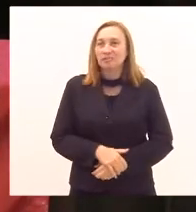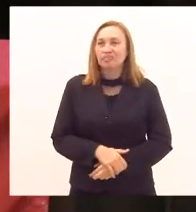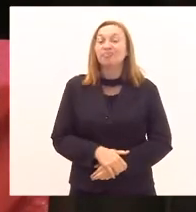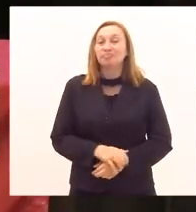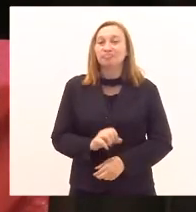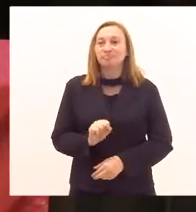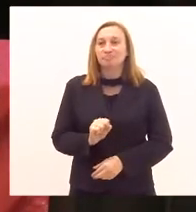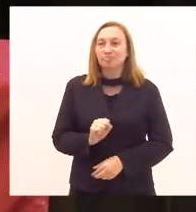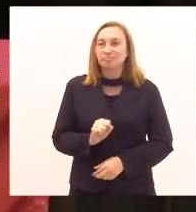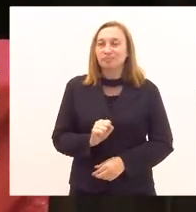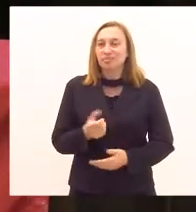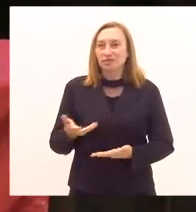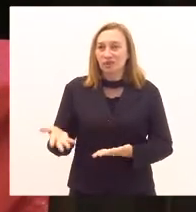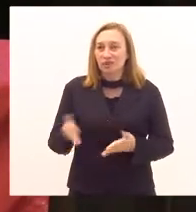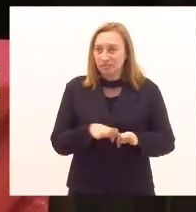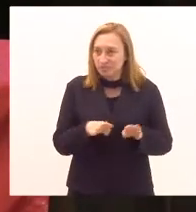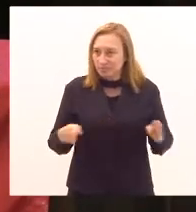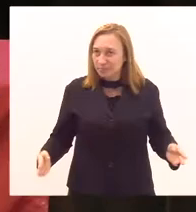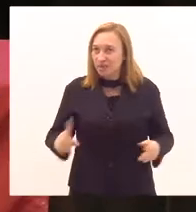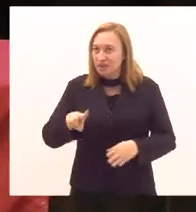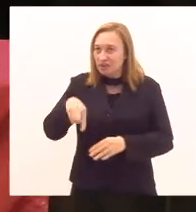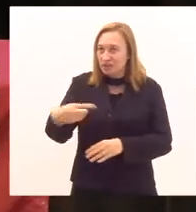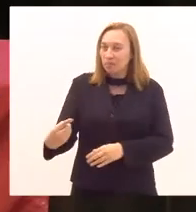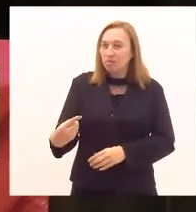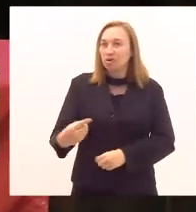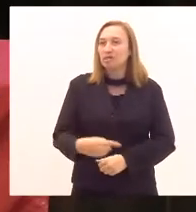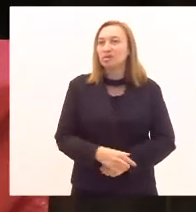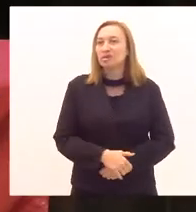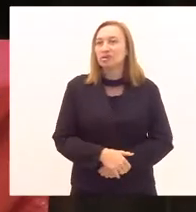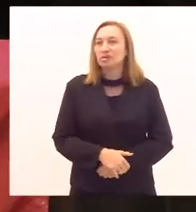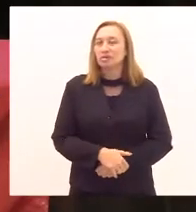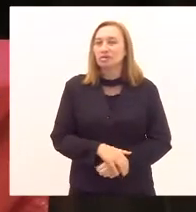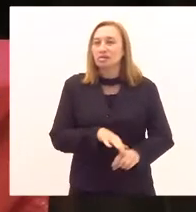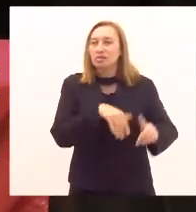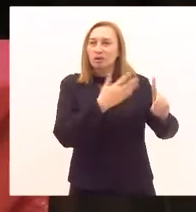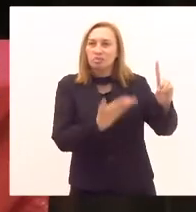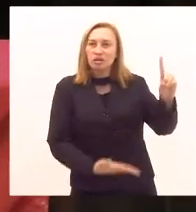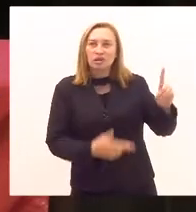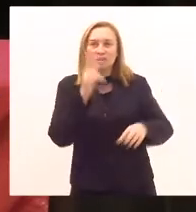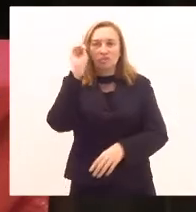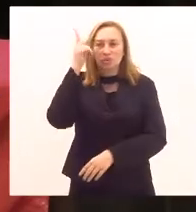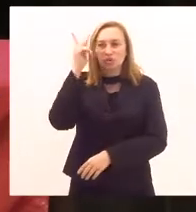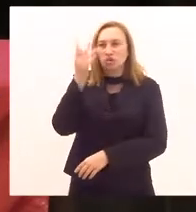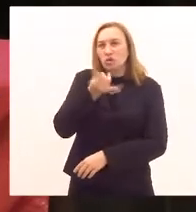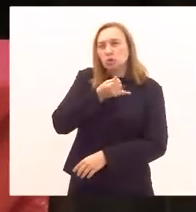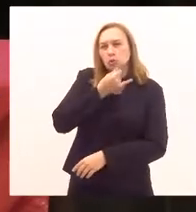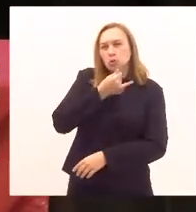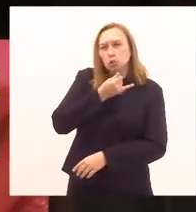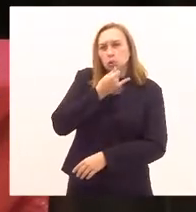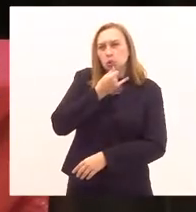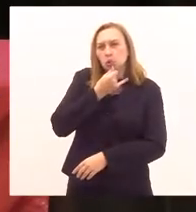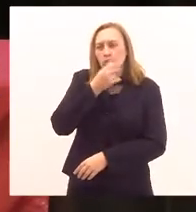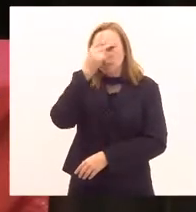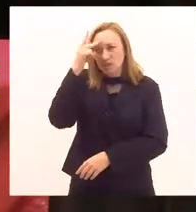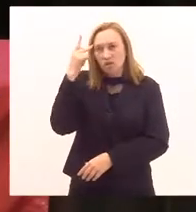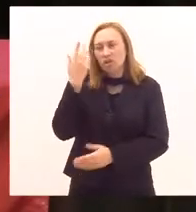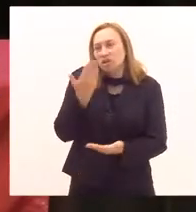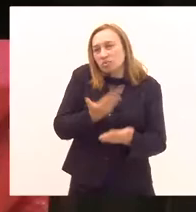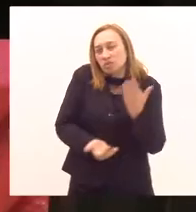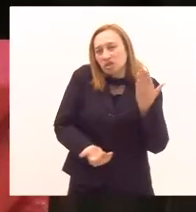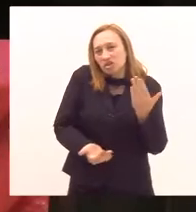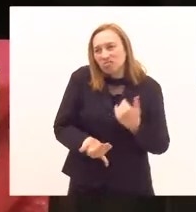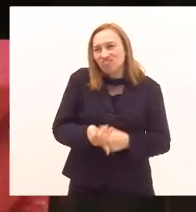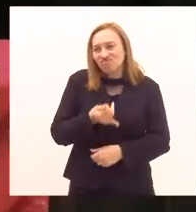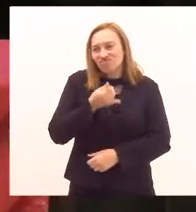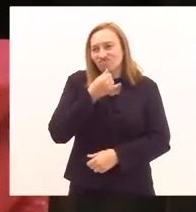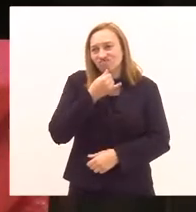Ah, sim, vamos compor a mesa e logo em seguida vamos fazer uma homenagem a uma história muito triste, uma companheira que a gente perdeu, estou um bocado arrasado com